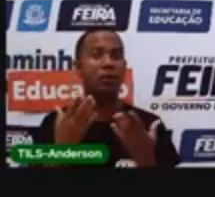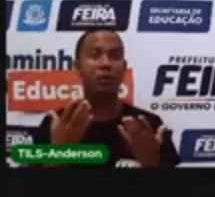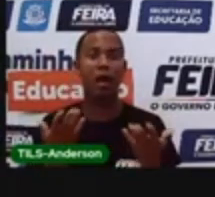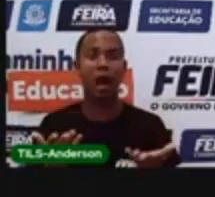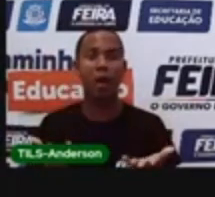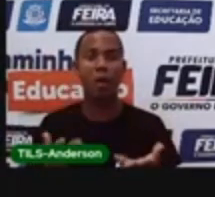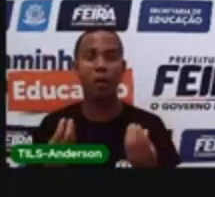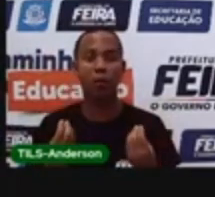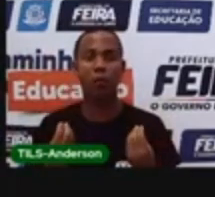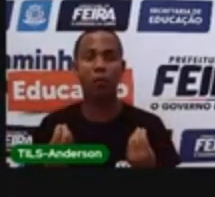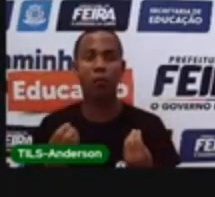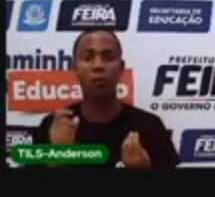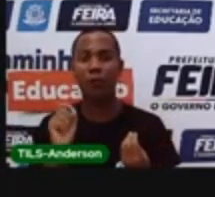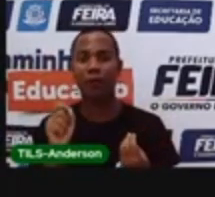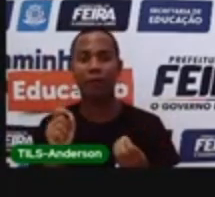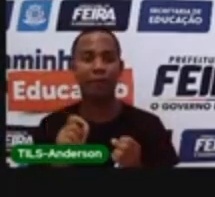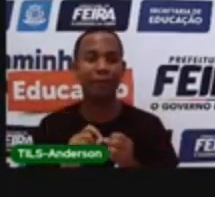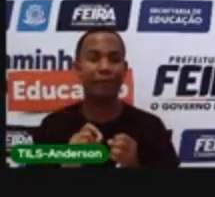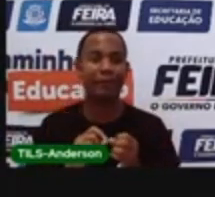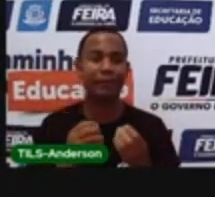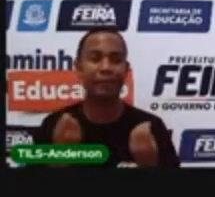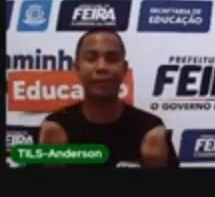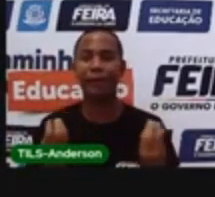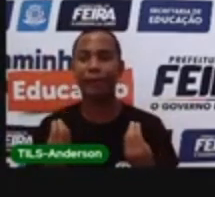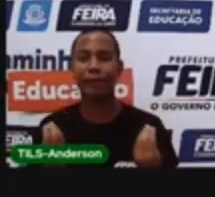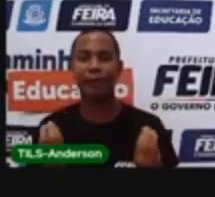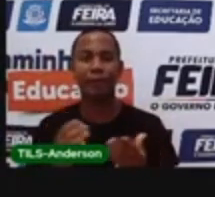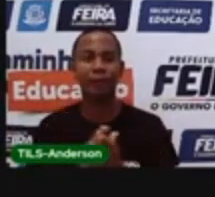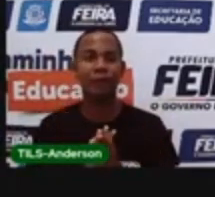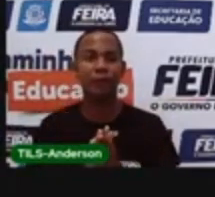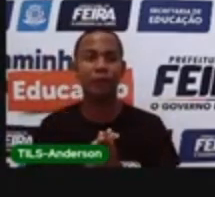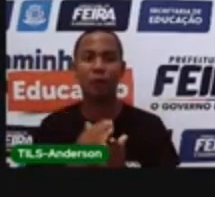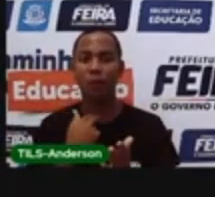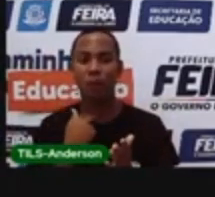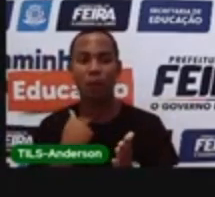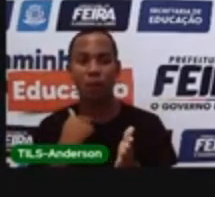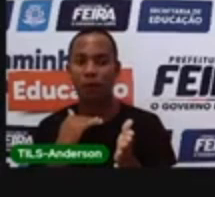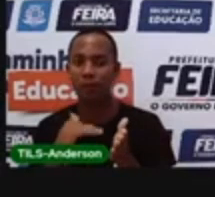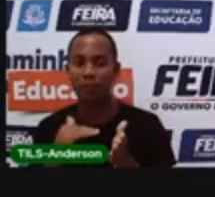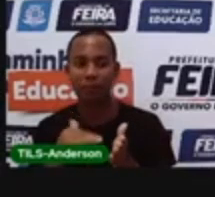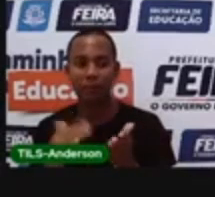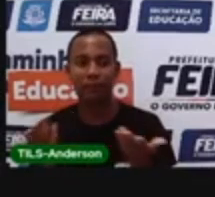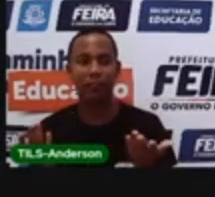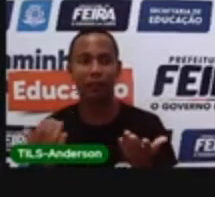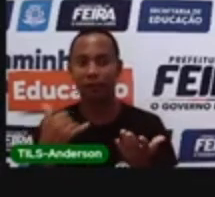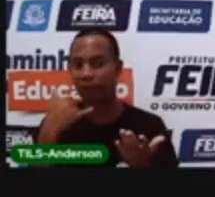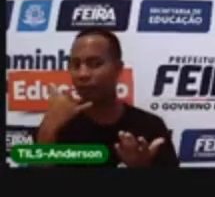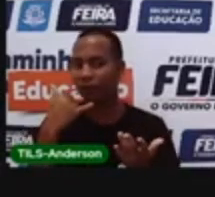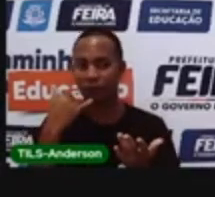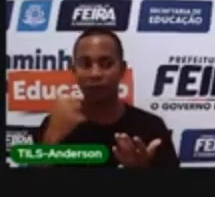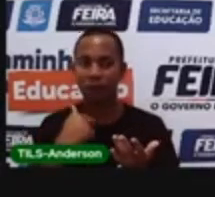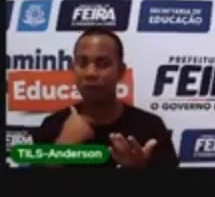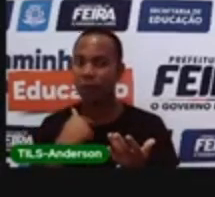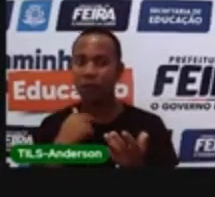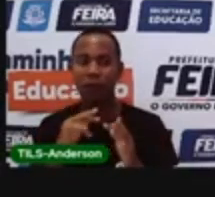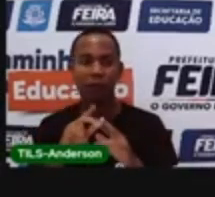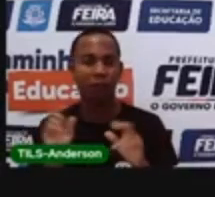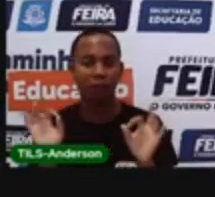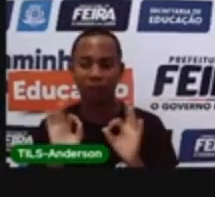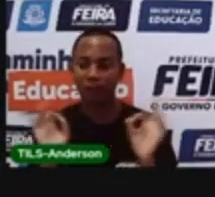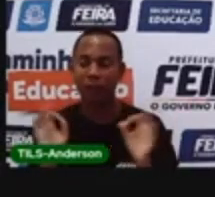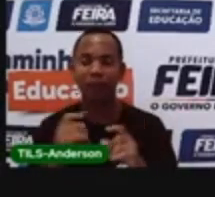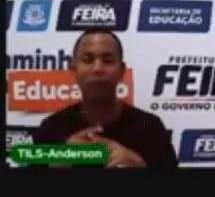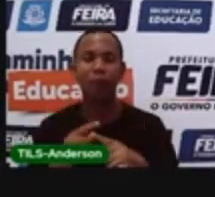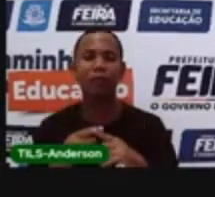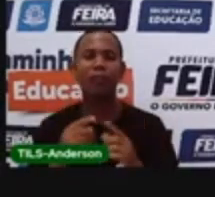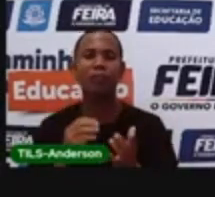agora? O que é que eu vou fazer? Não posso mandar uma mensagem, não posso telefonar, não posso tanta coisa, porque